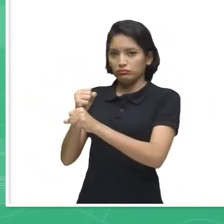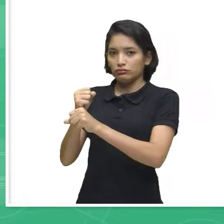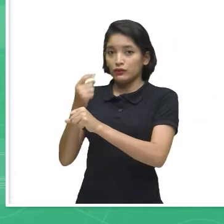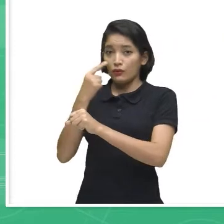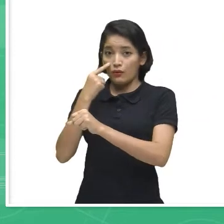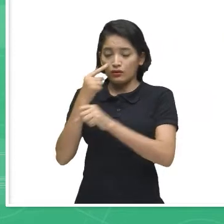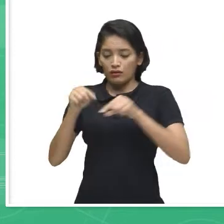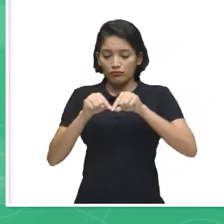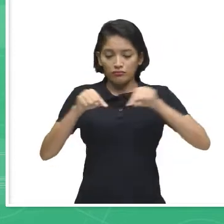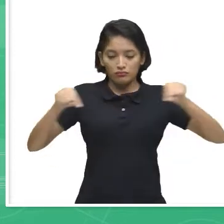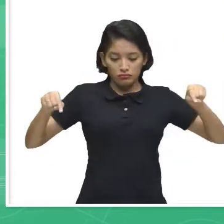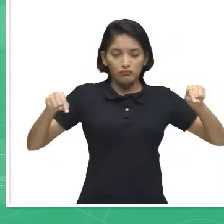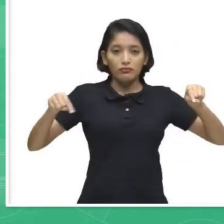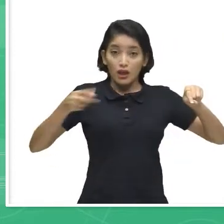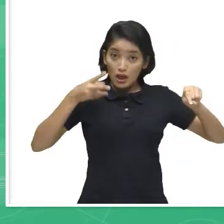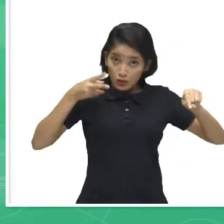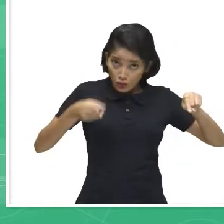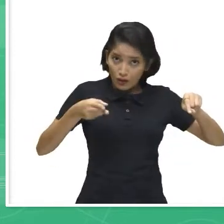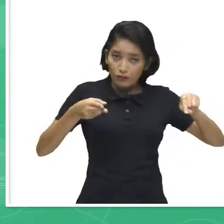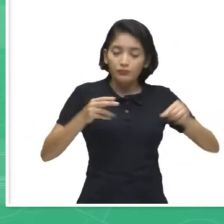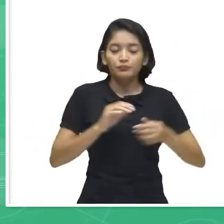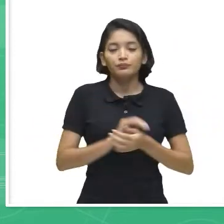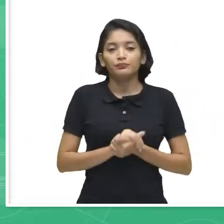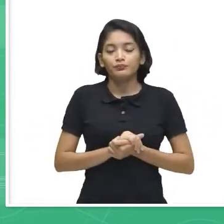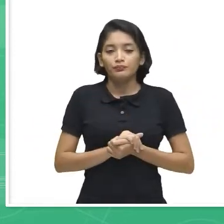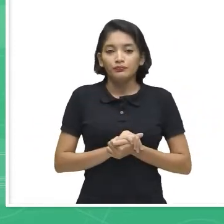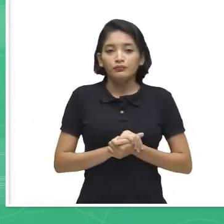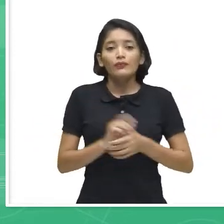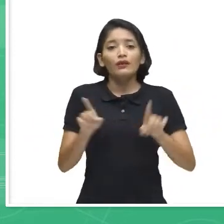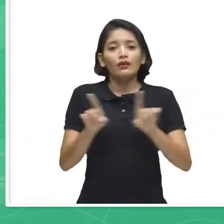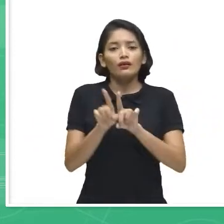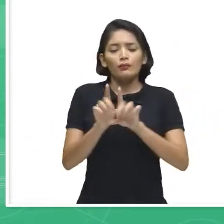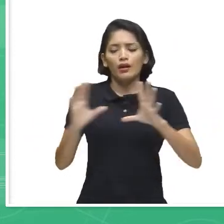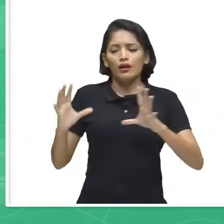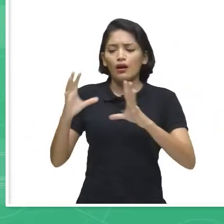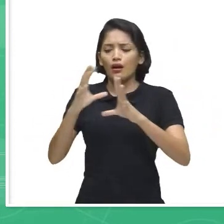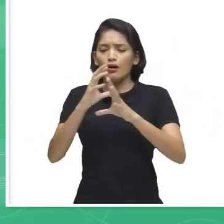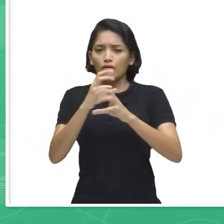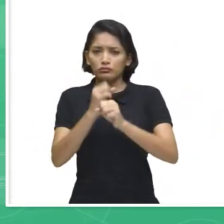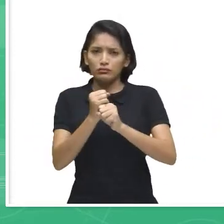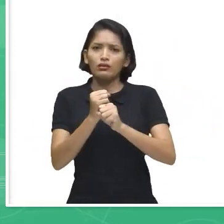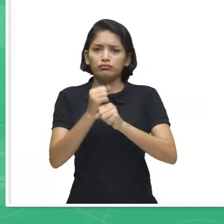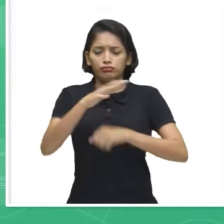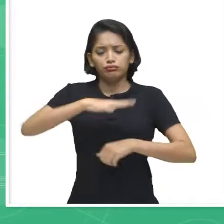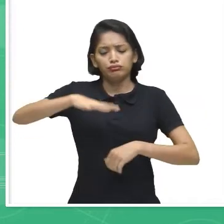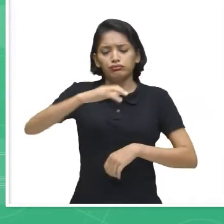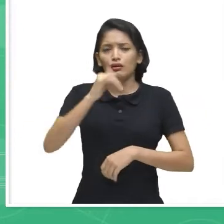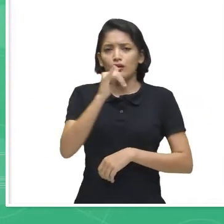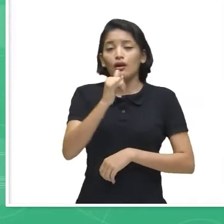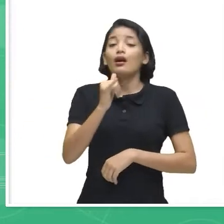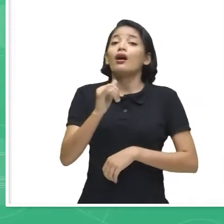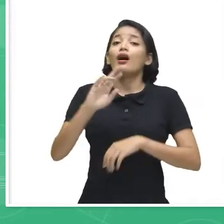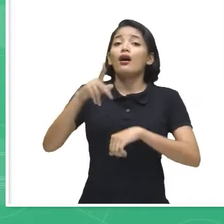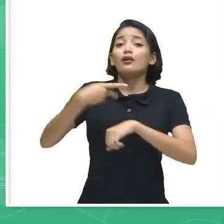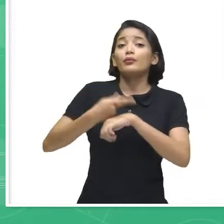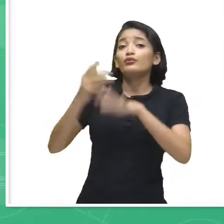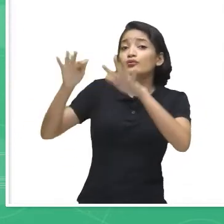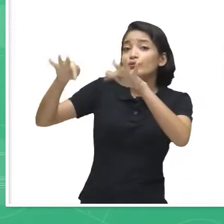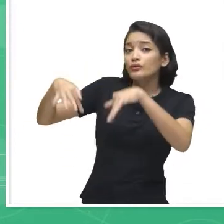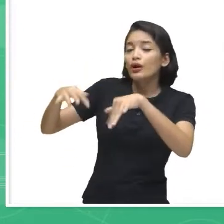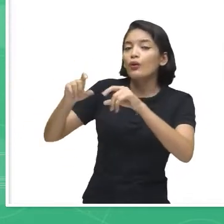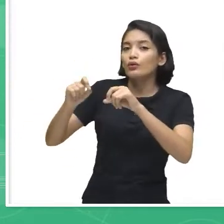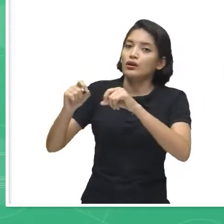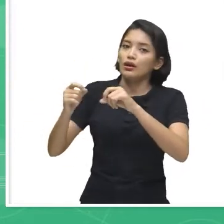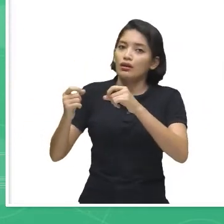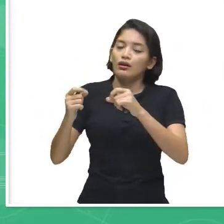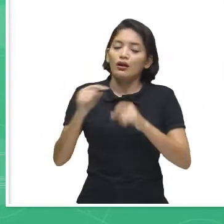olha, no mesmo ponto. Vou calcular todos os potenciais elétricos e ao final eu vou somar